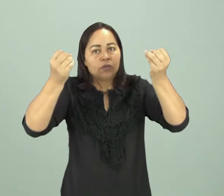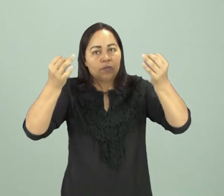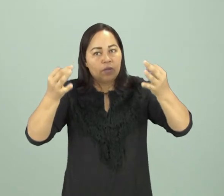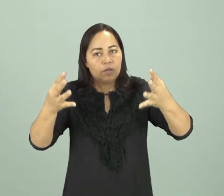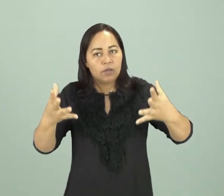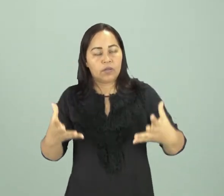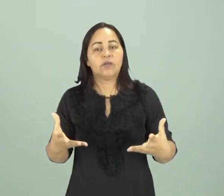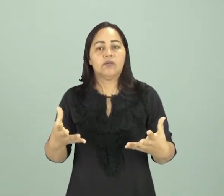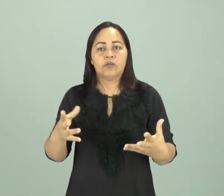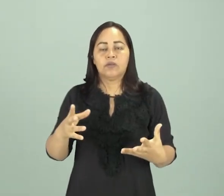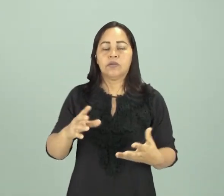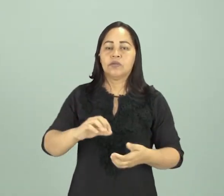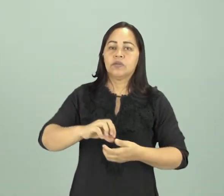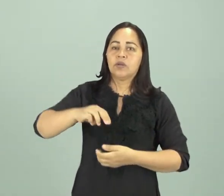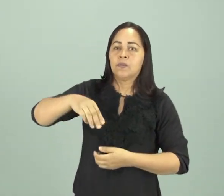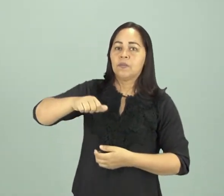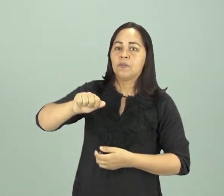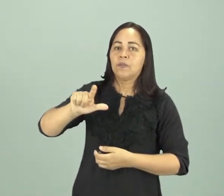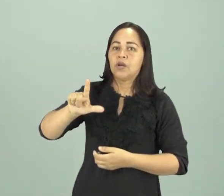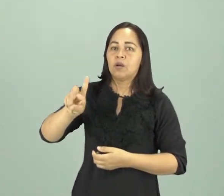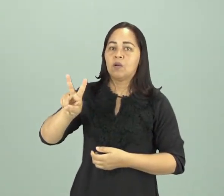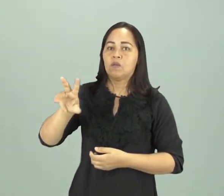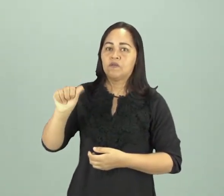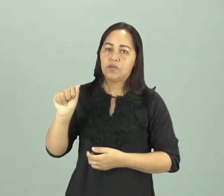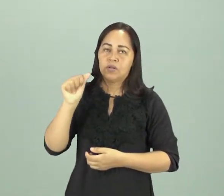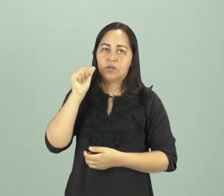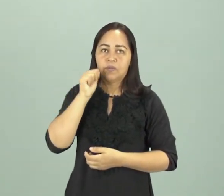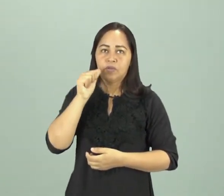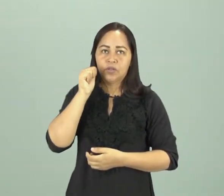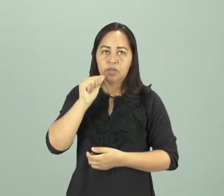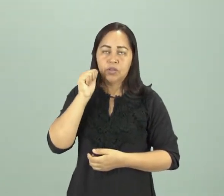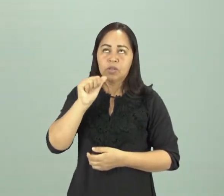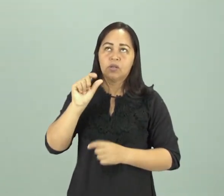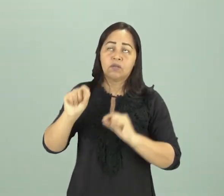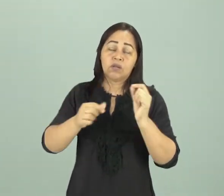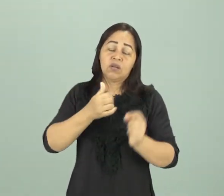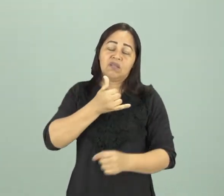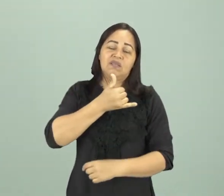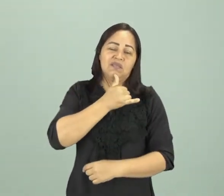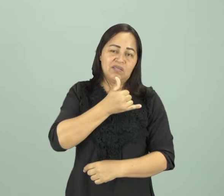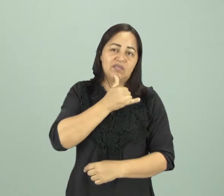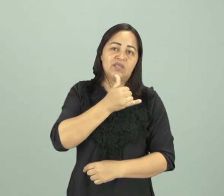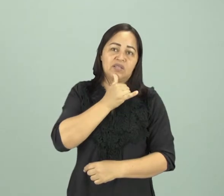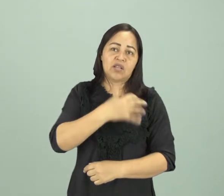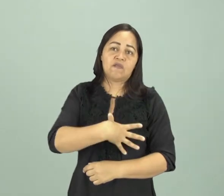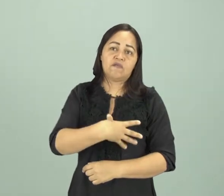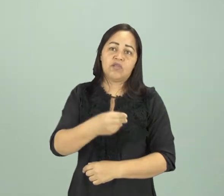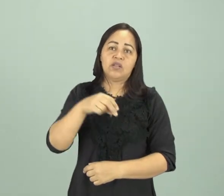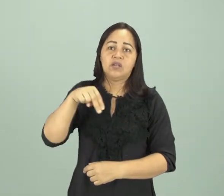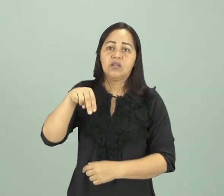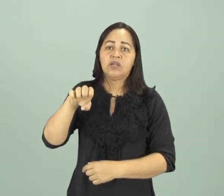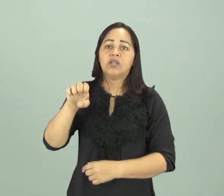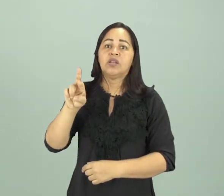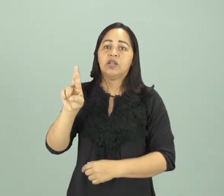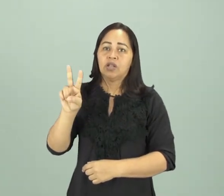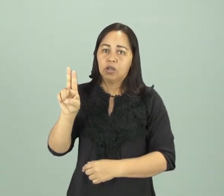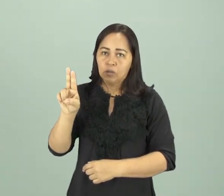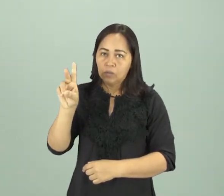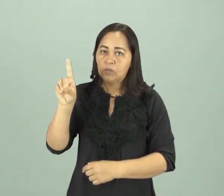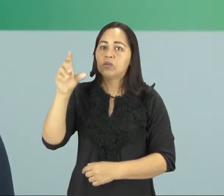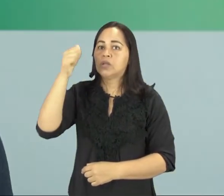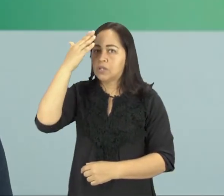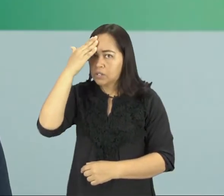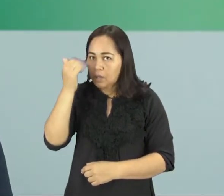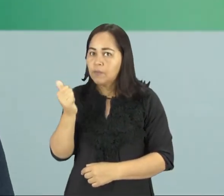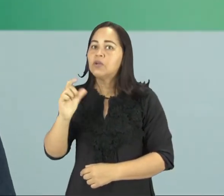pouco da história de Malva. A história de Malva é uma história muito triste, porque Neruda conhecia